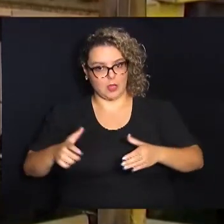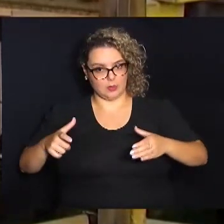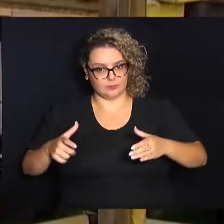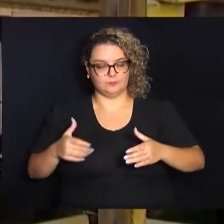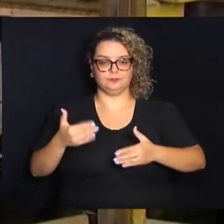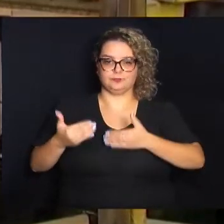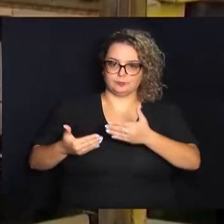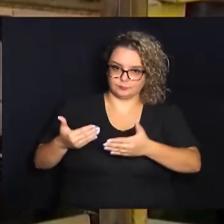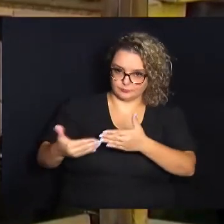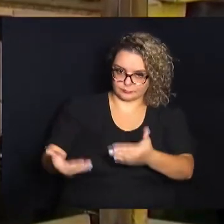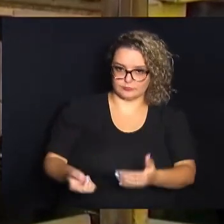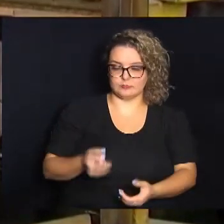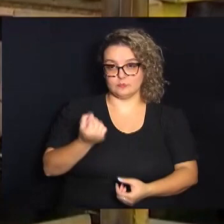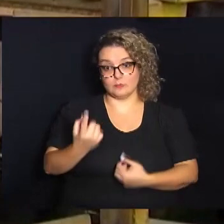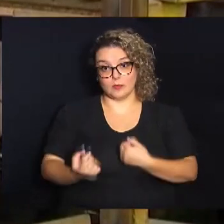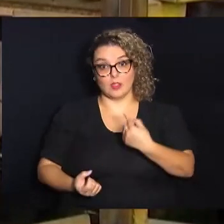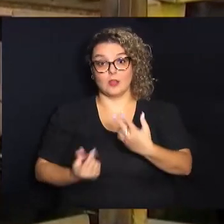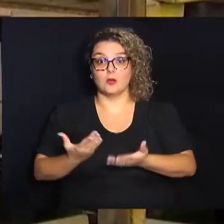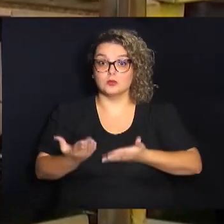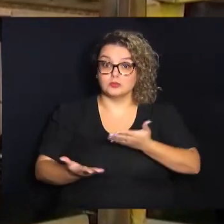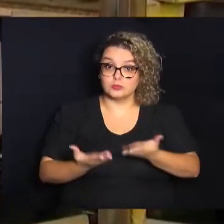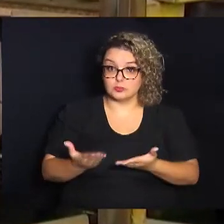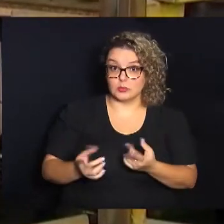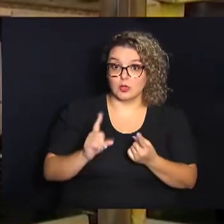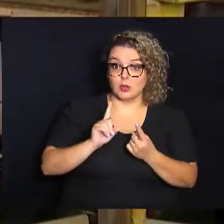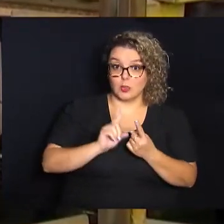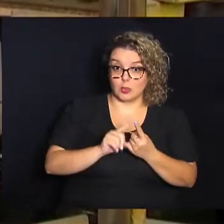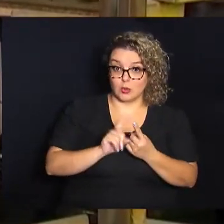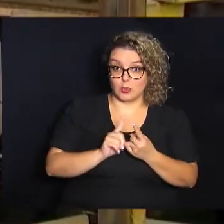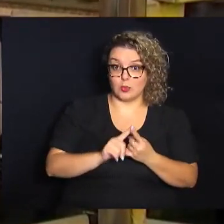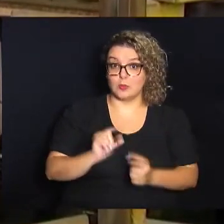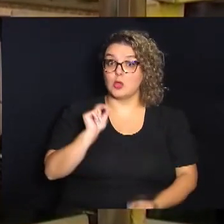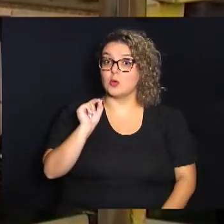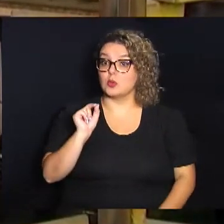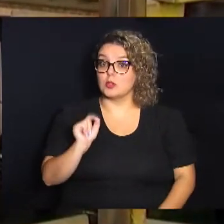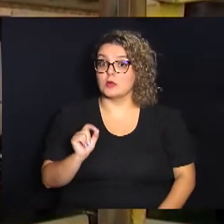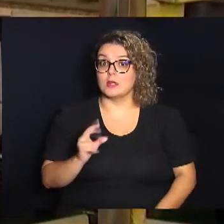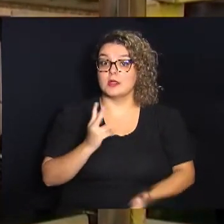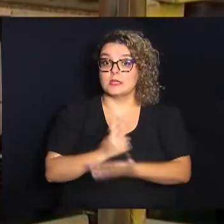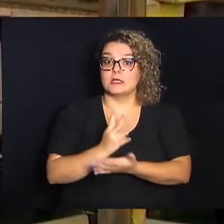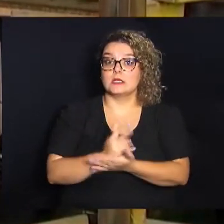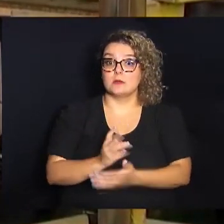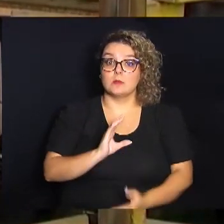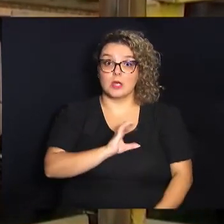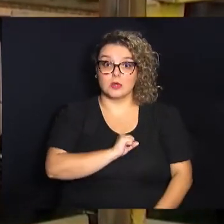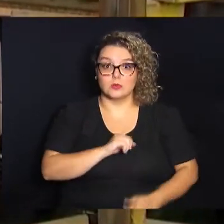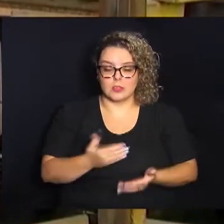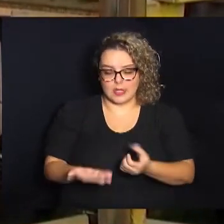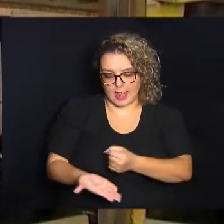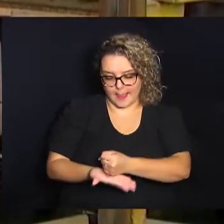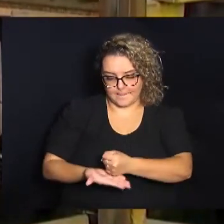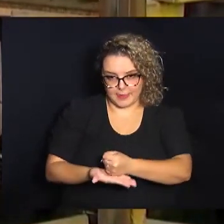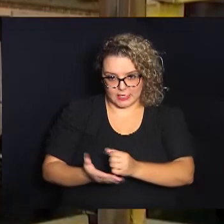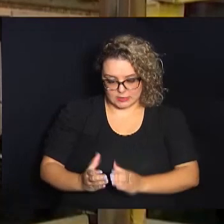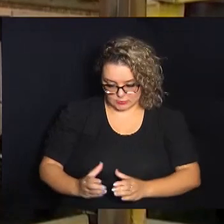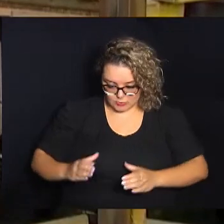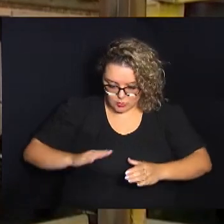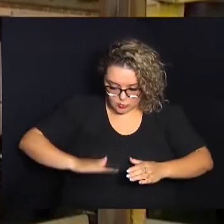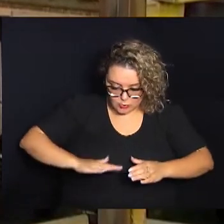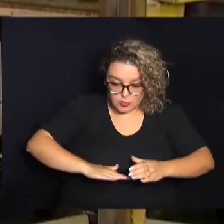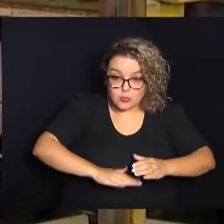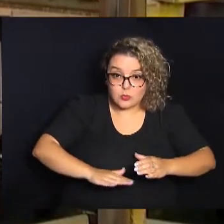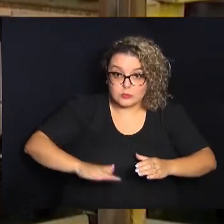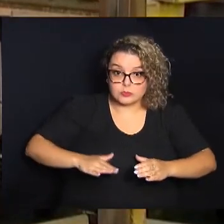seguindo também alguns cuidados. O primeiro deles, eu sempre gosto de colocar na base do vaso, lá no